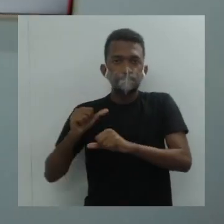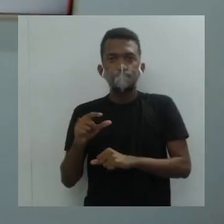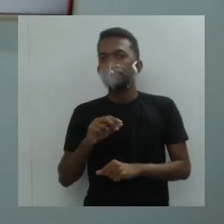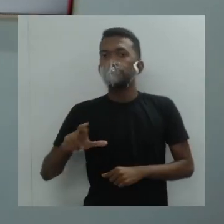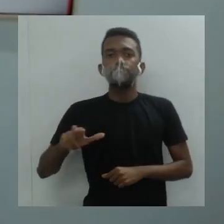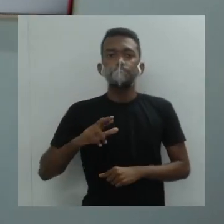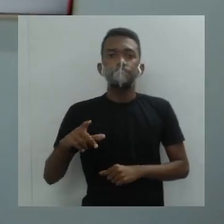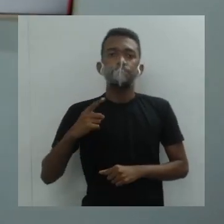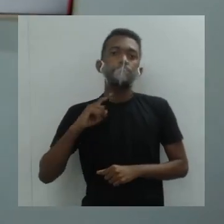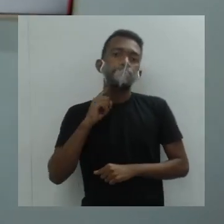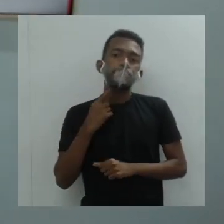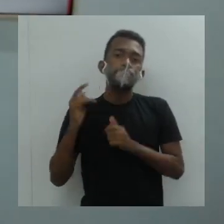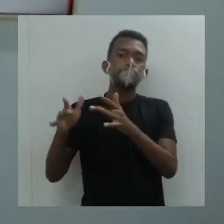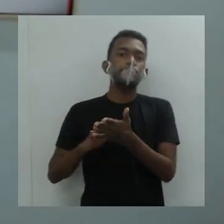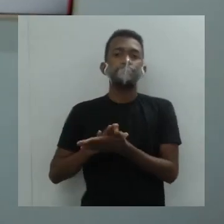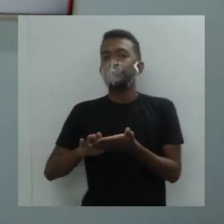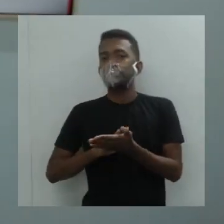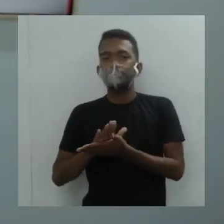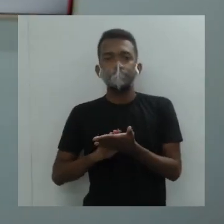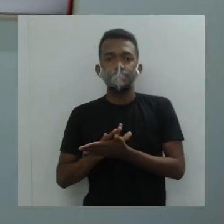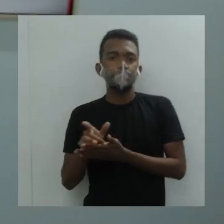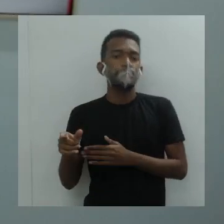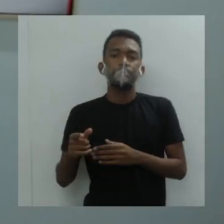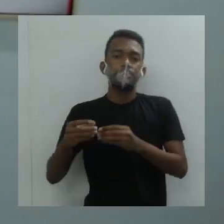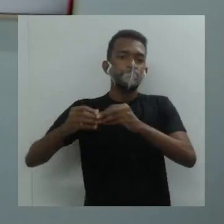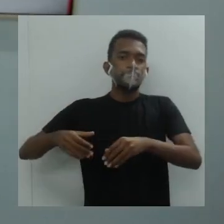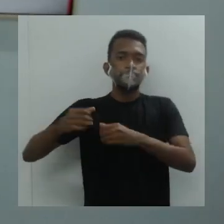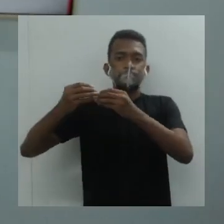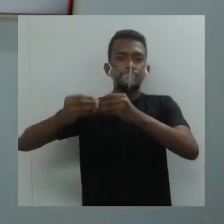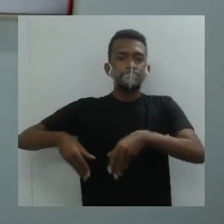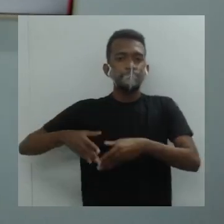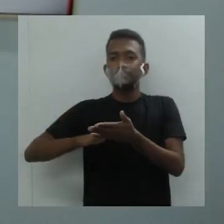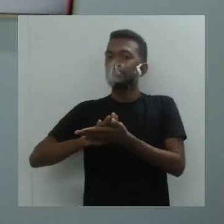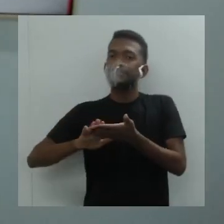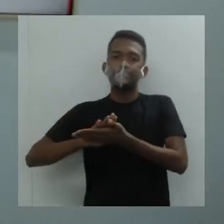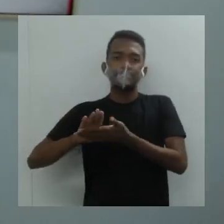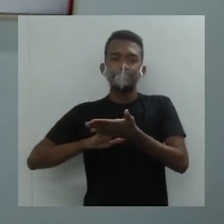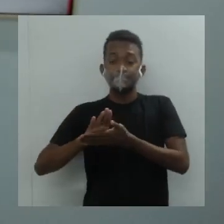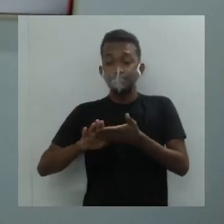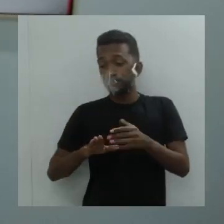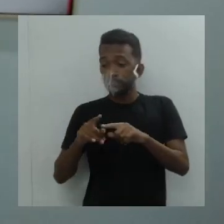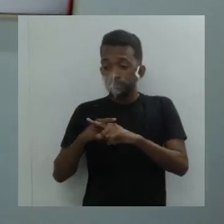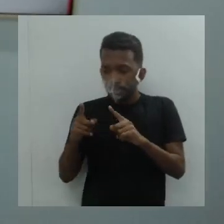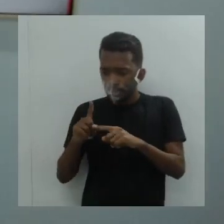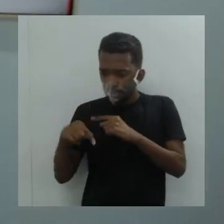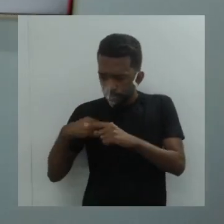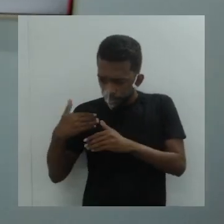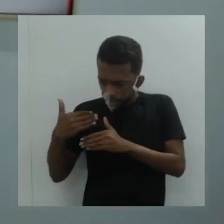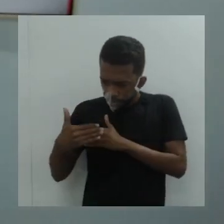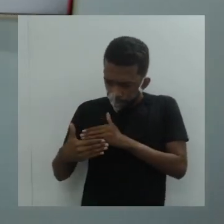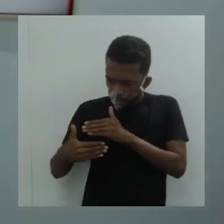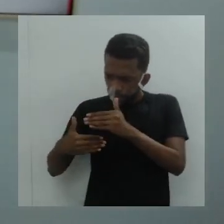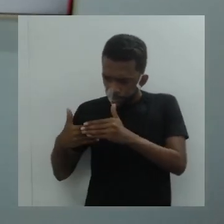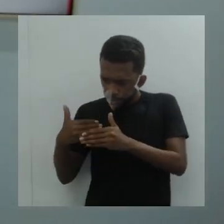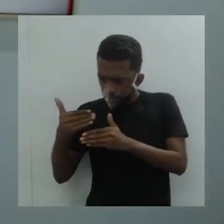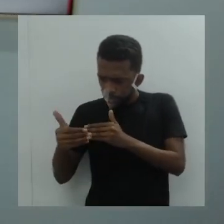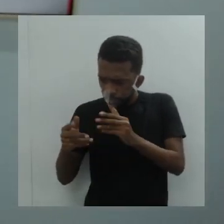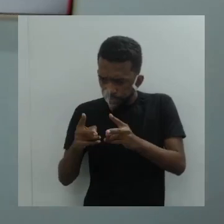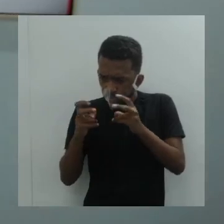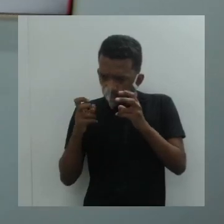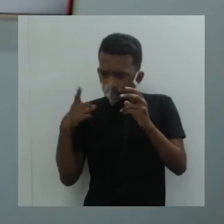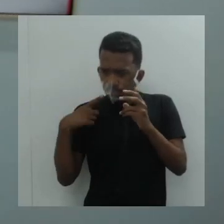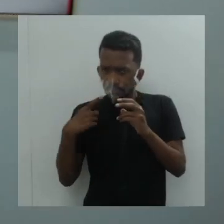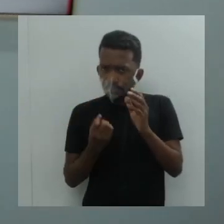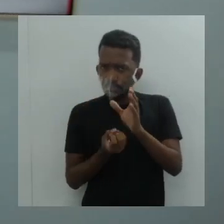se poluía, e que não se destruía. Mas depois a gente começa a ver, né,